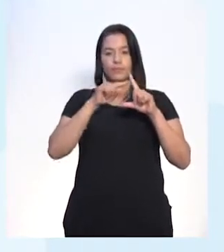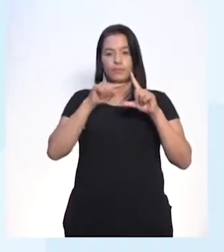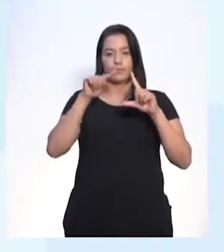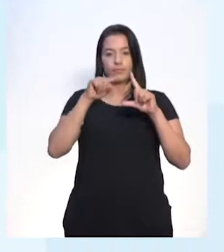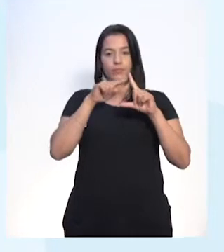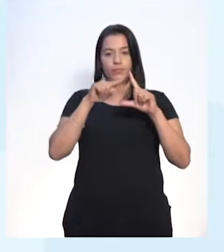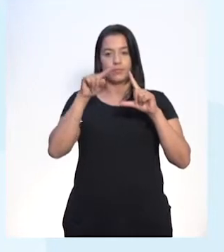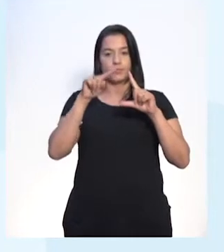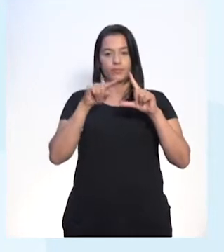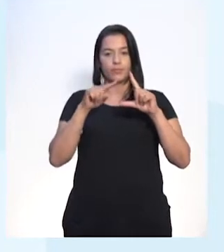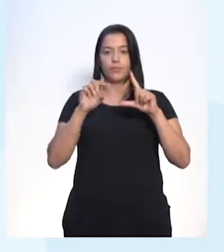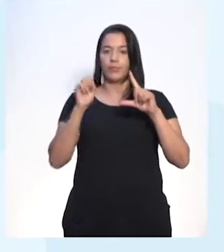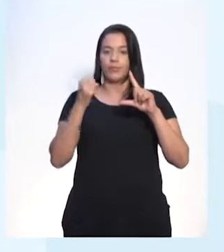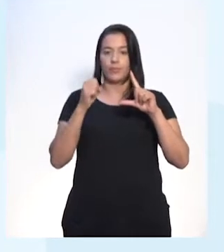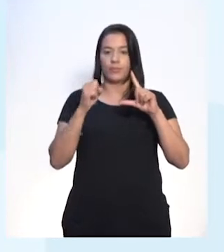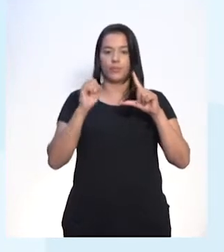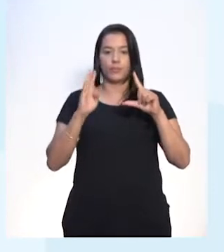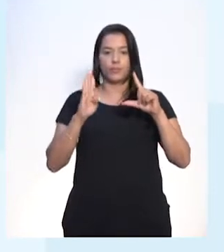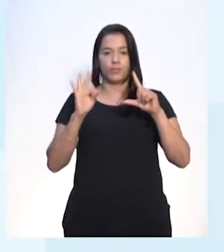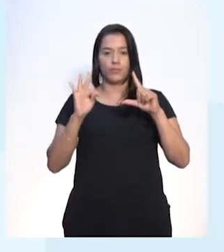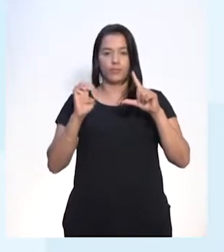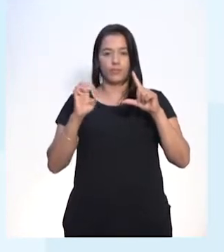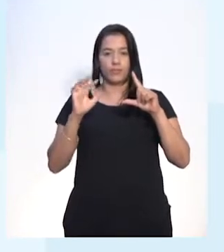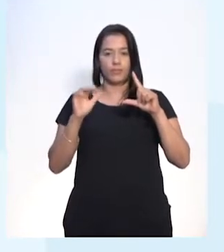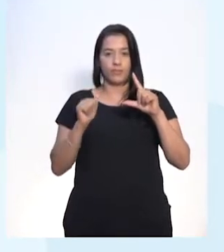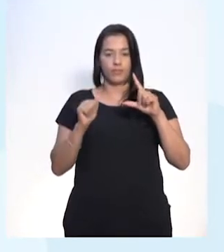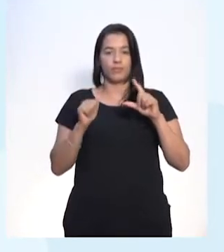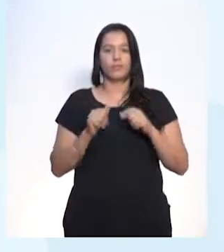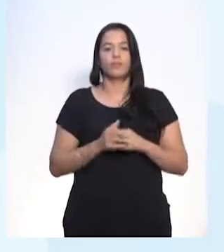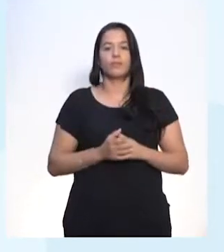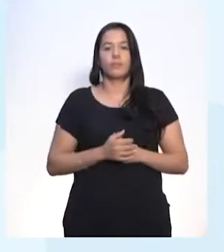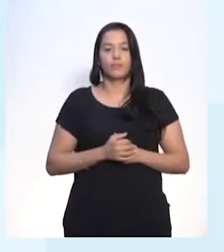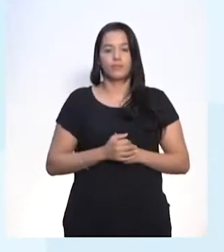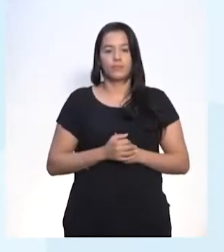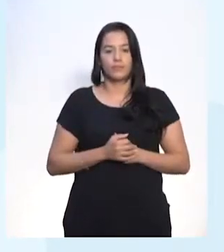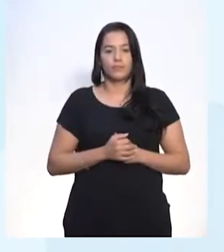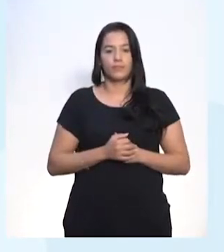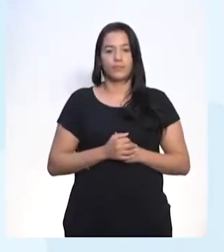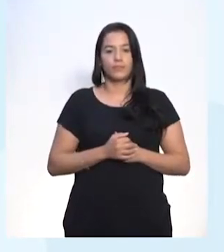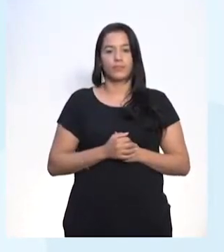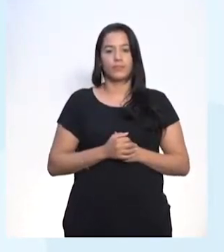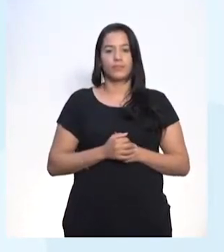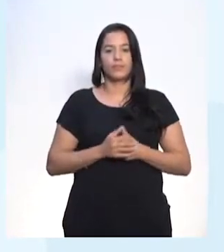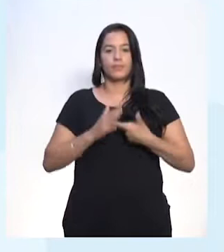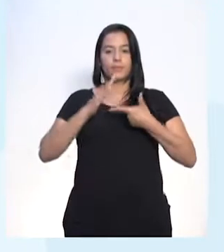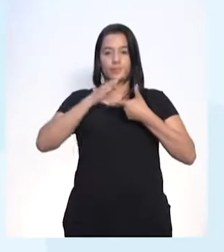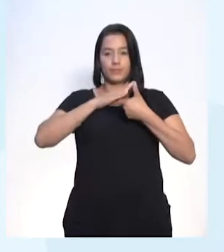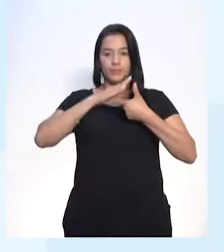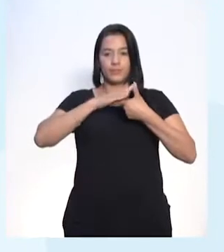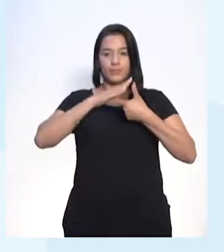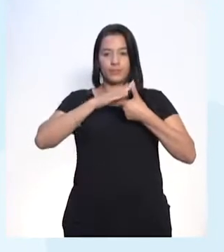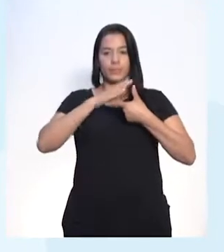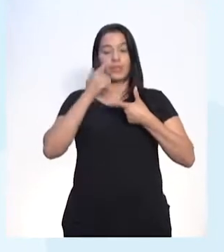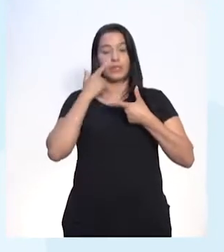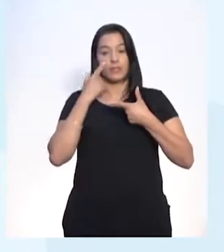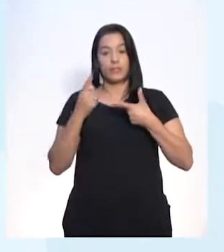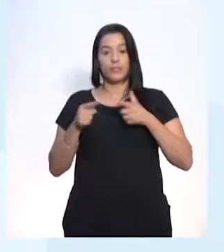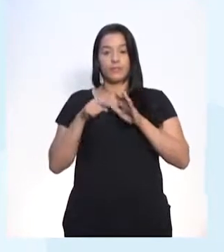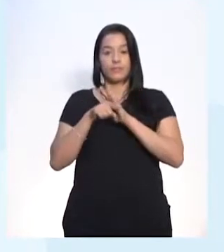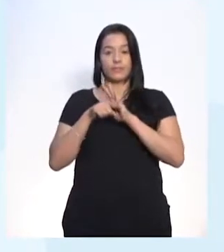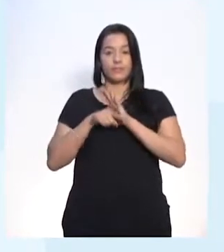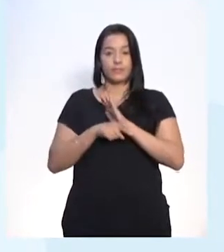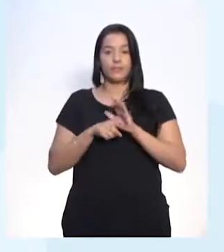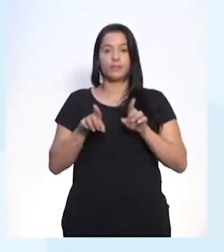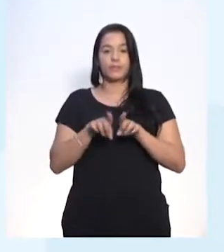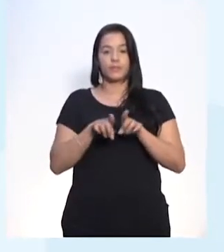o ângulo beta. Muito bem. Vou observar no triângulo amarelo. Eu também tenho o H